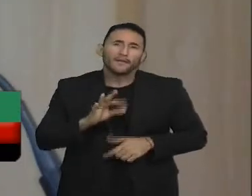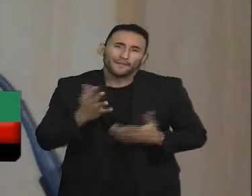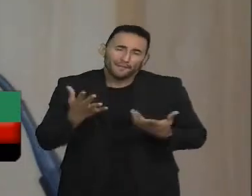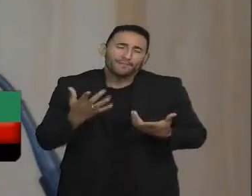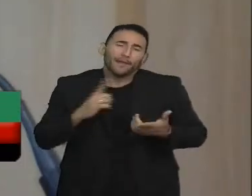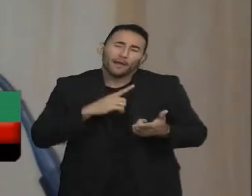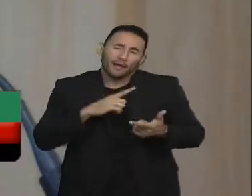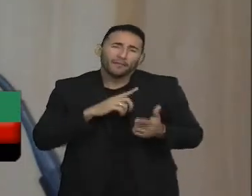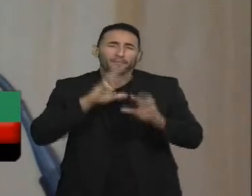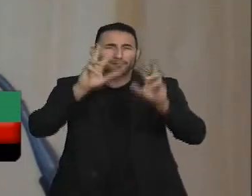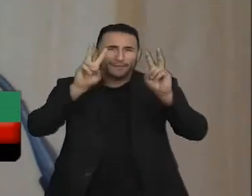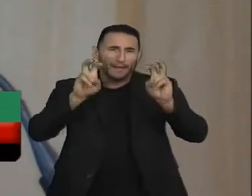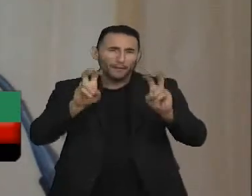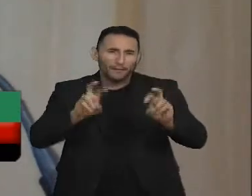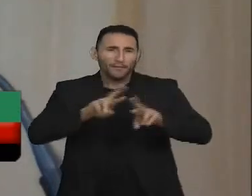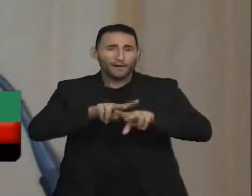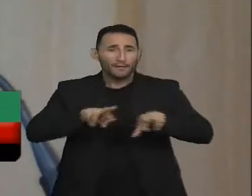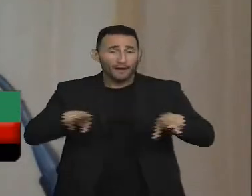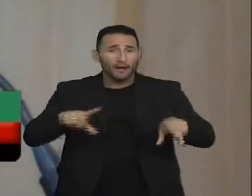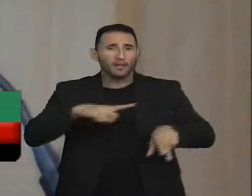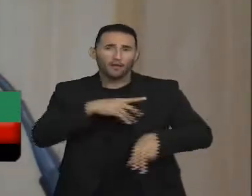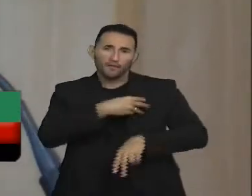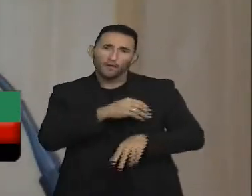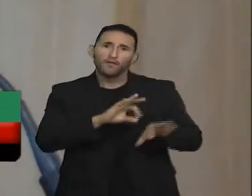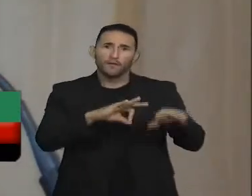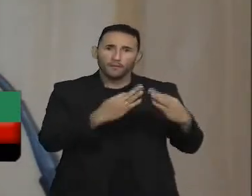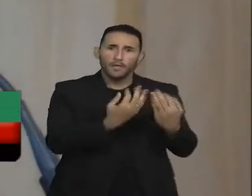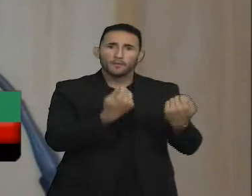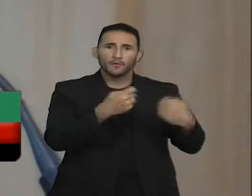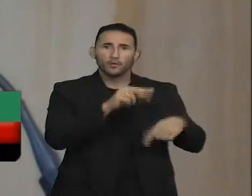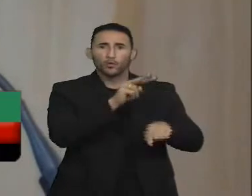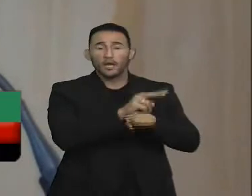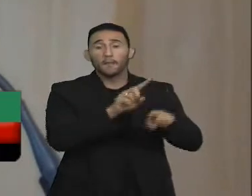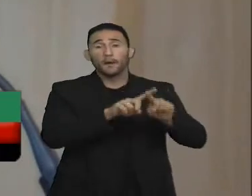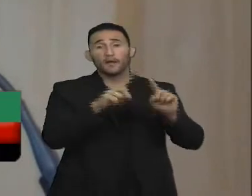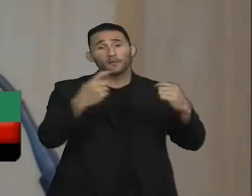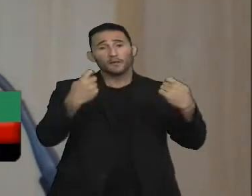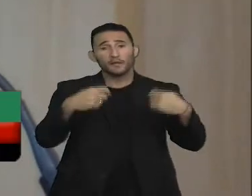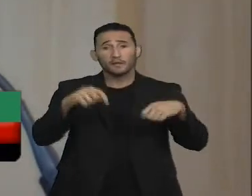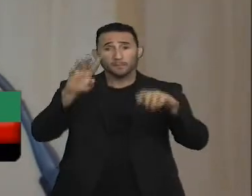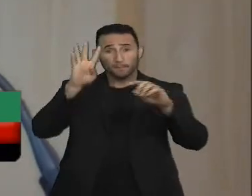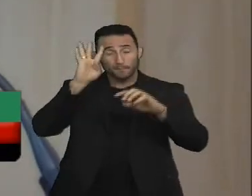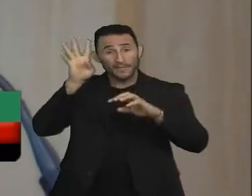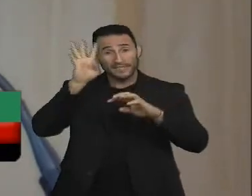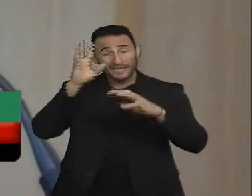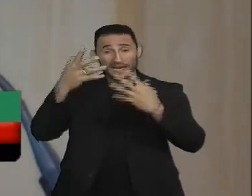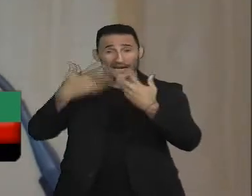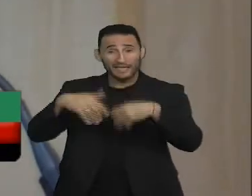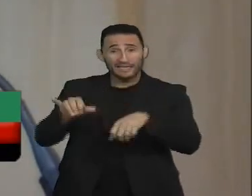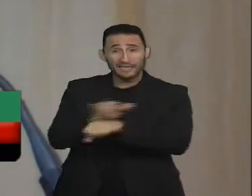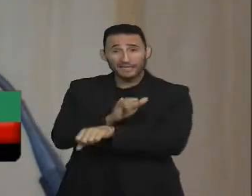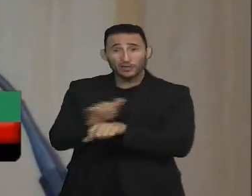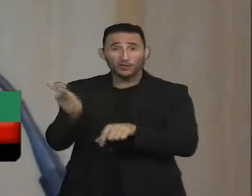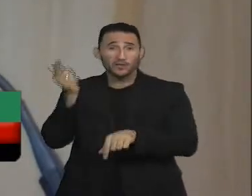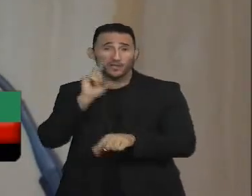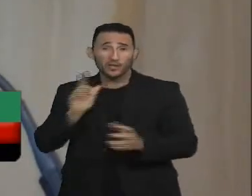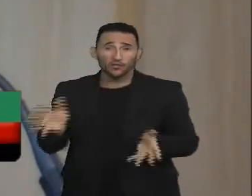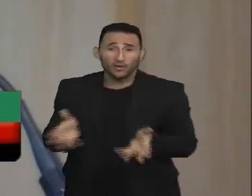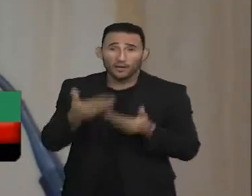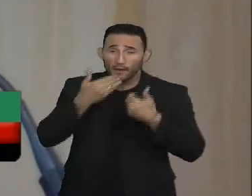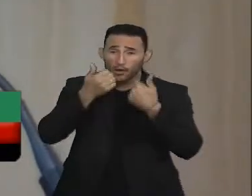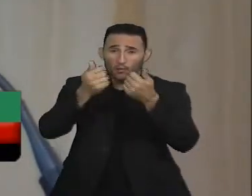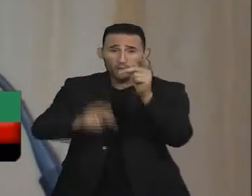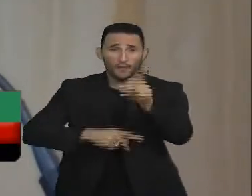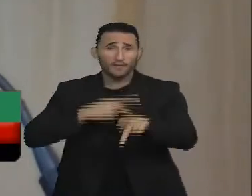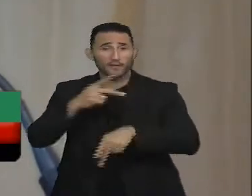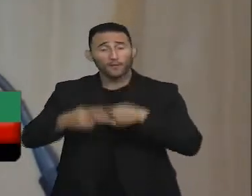também descanso, tenho filho e tudo mais, mas a gente tem que pensar no melhor para a população e na participação popular. Então, essa é a